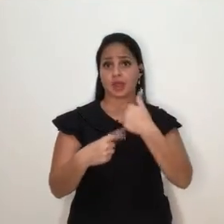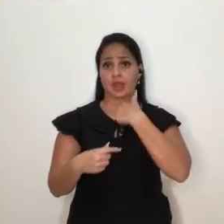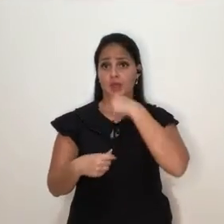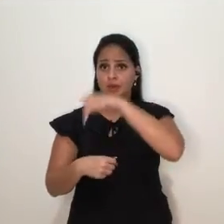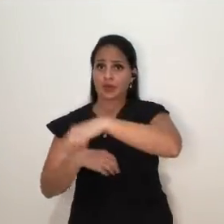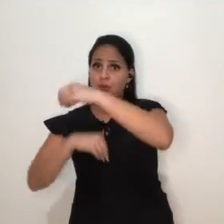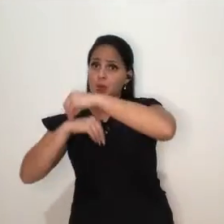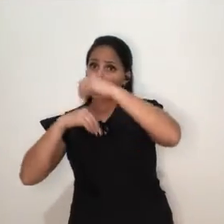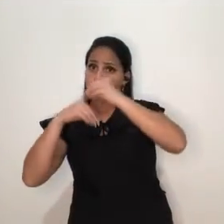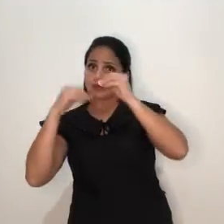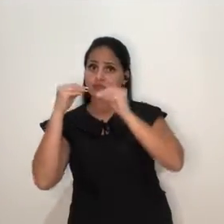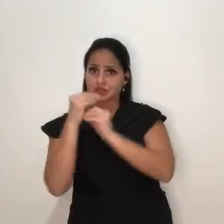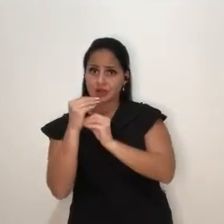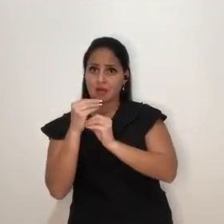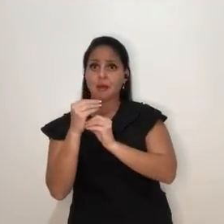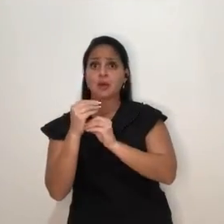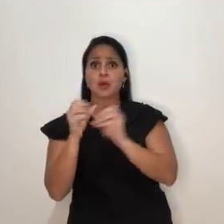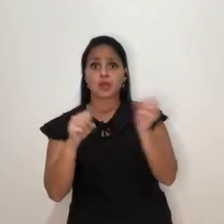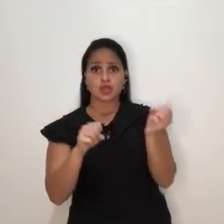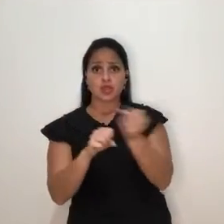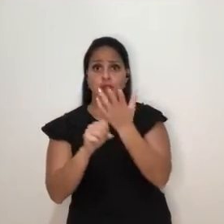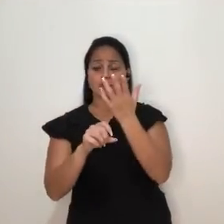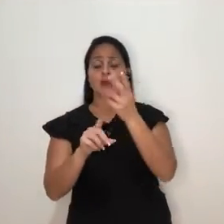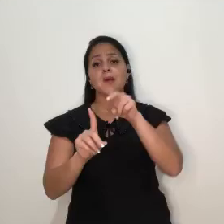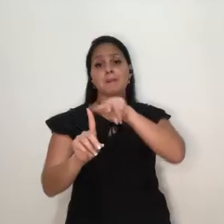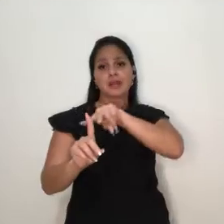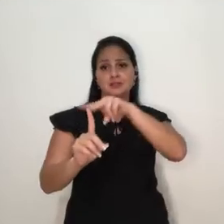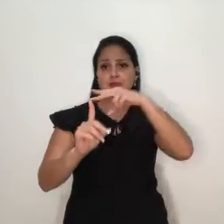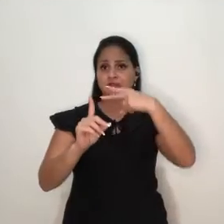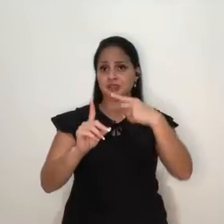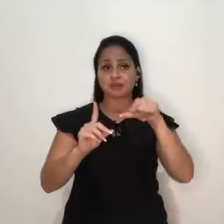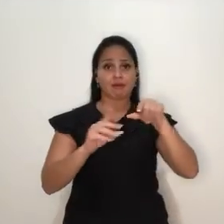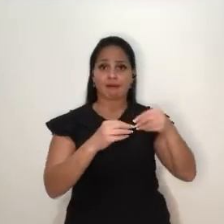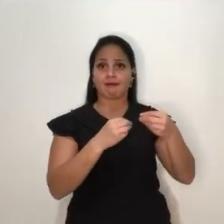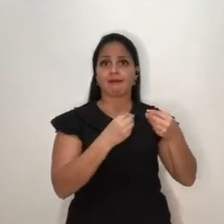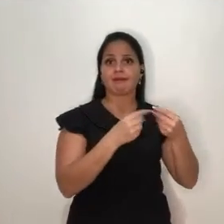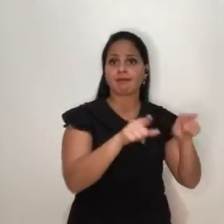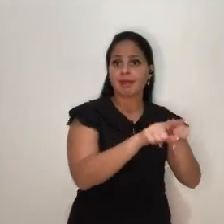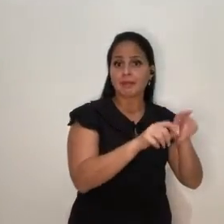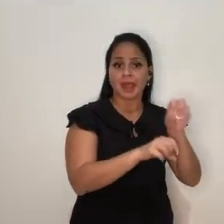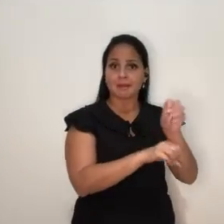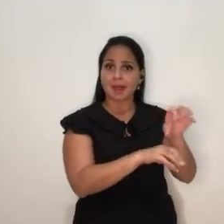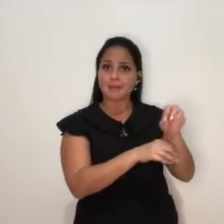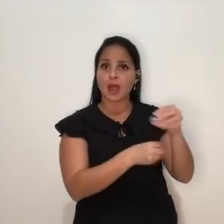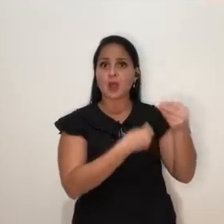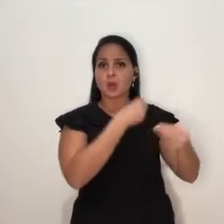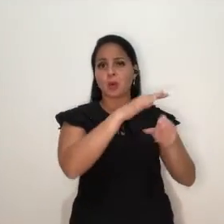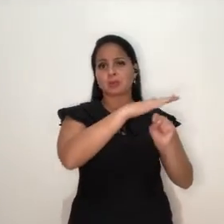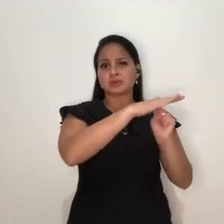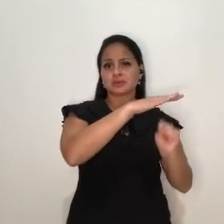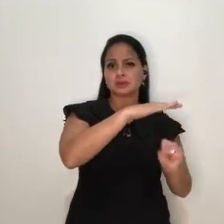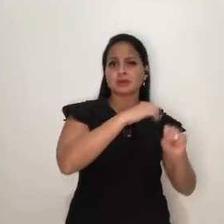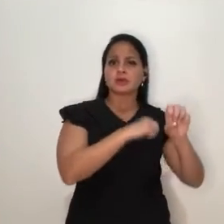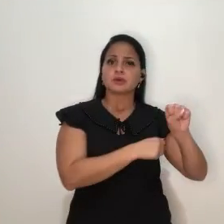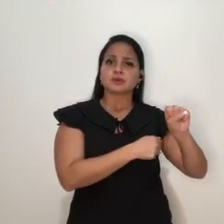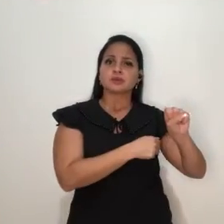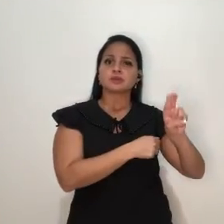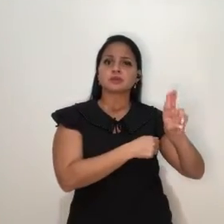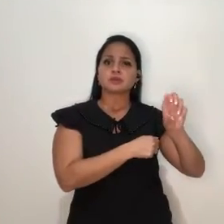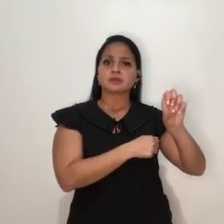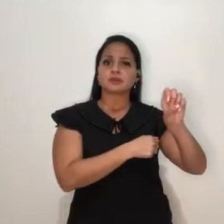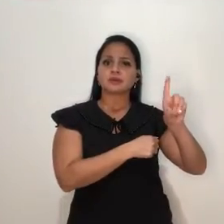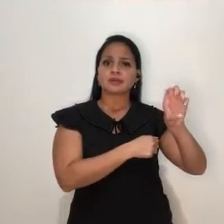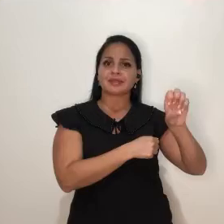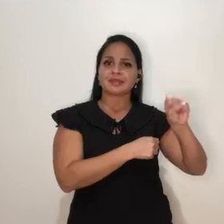um outro lado. Como ali era o Sudeste, né, eu pude trazer um pouquinho da cultura do Centro-Oeste, de como a gente estudava a direção de